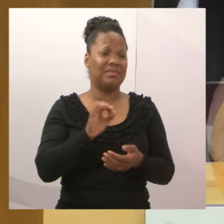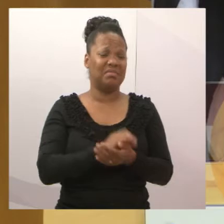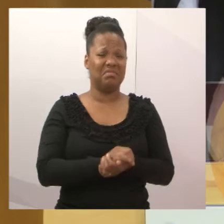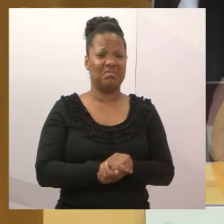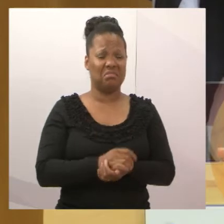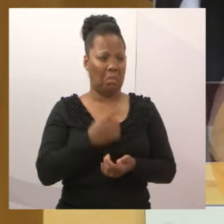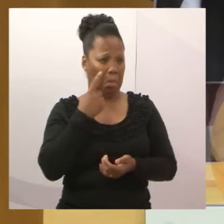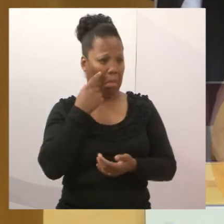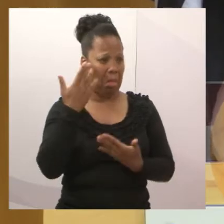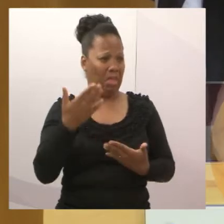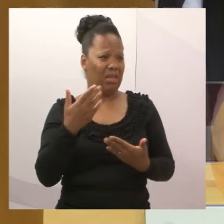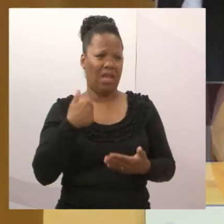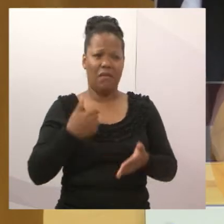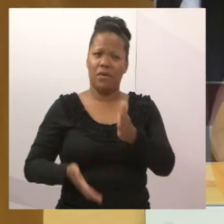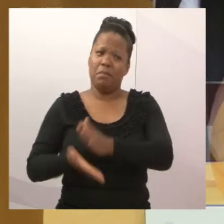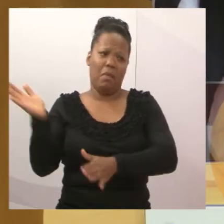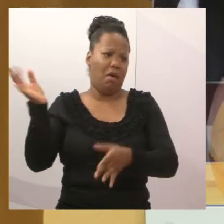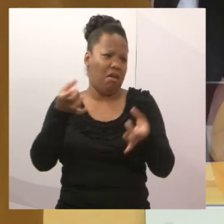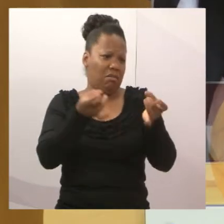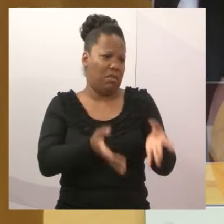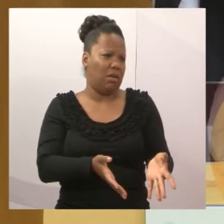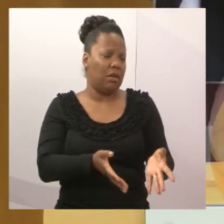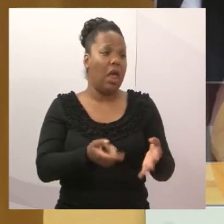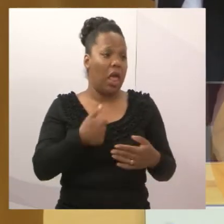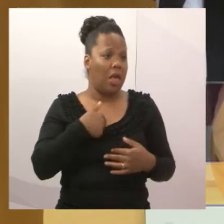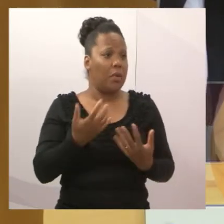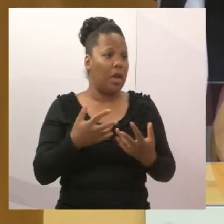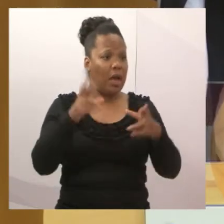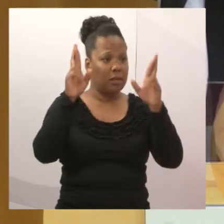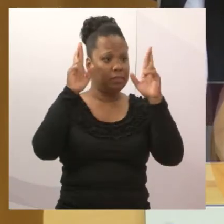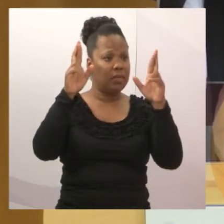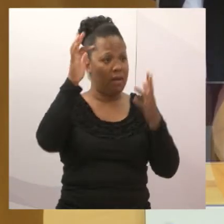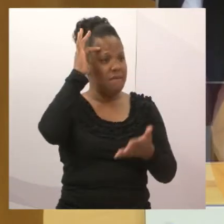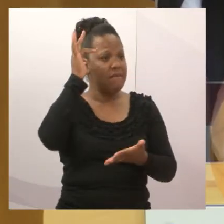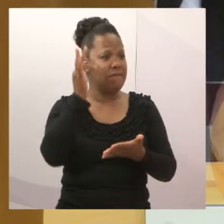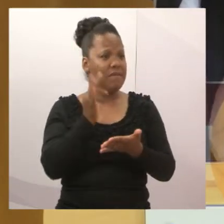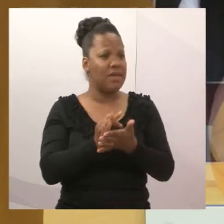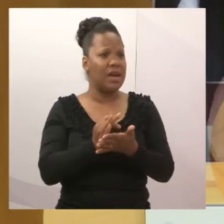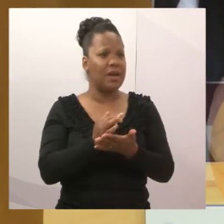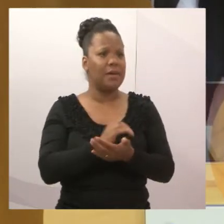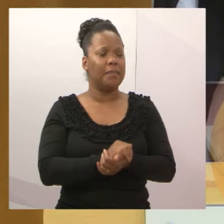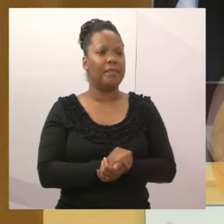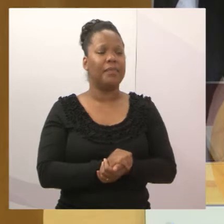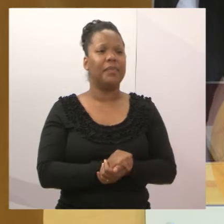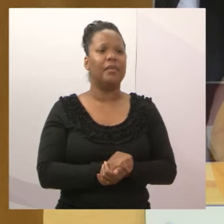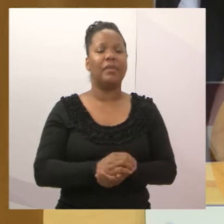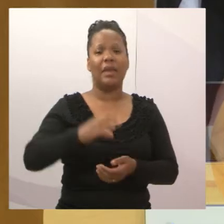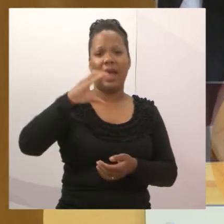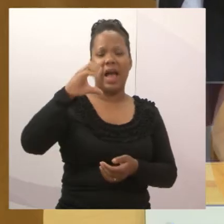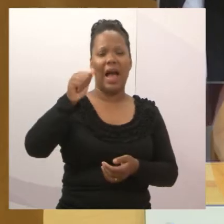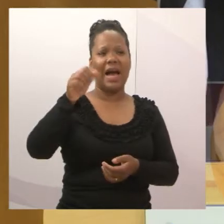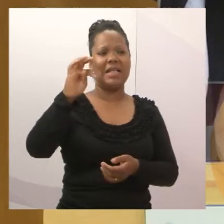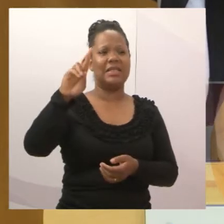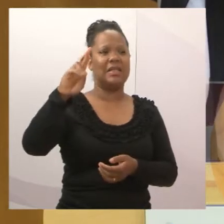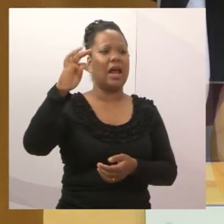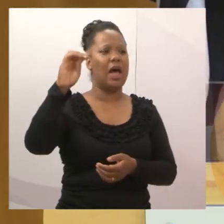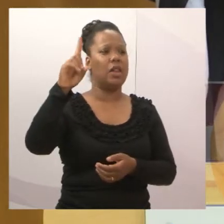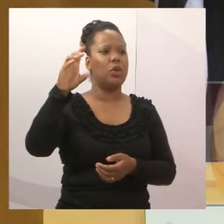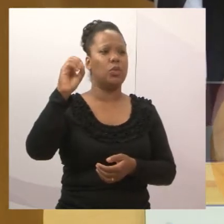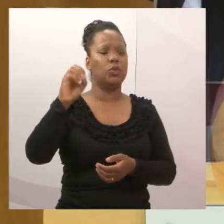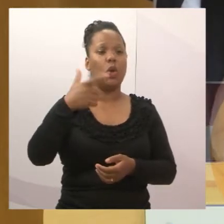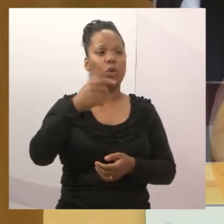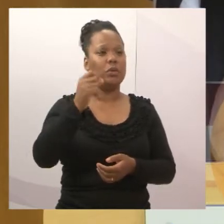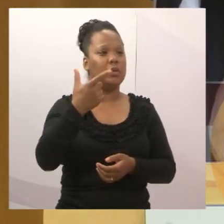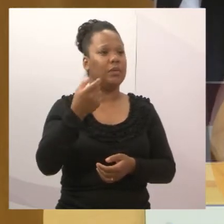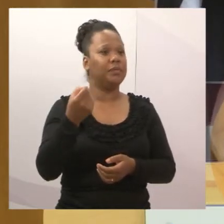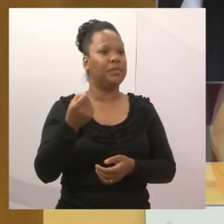pego a minha bolsa e vou embora. Então, eu quero acreditar que serão castrados, a meta, em